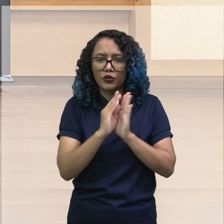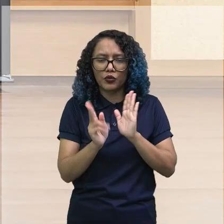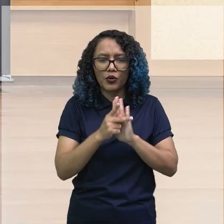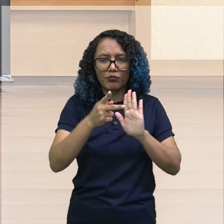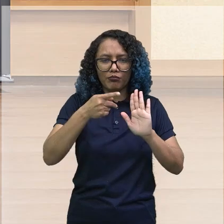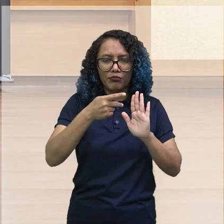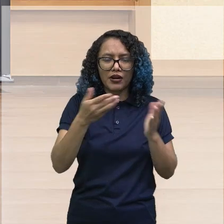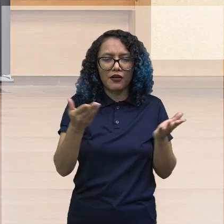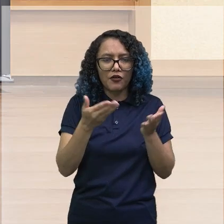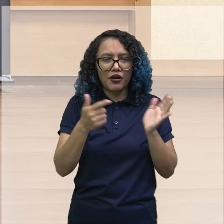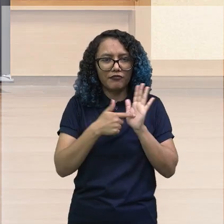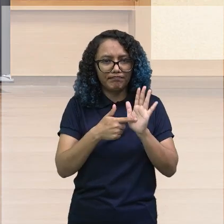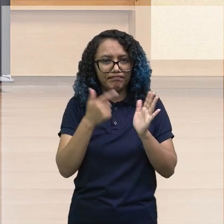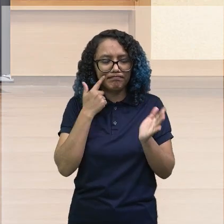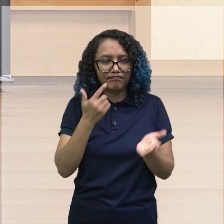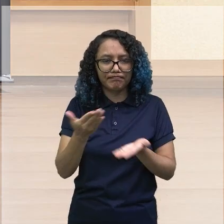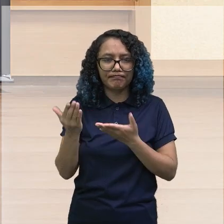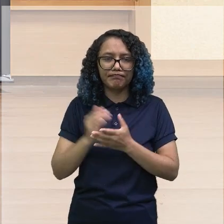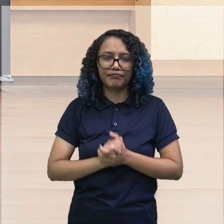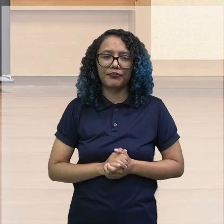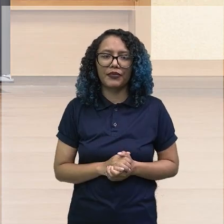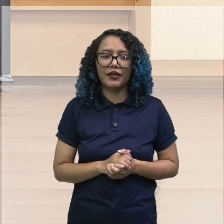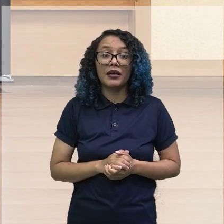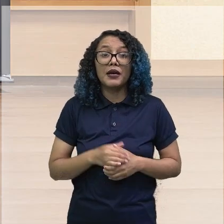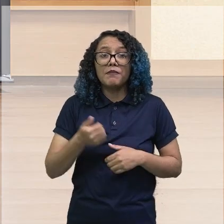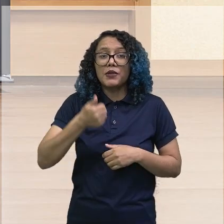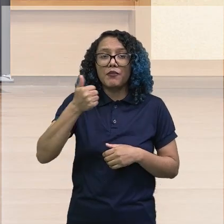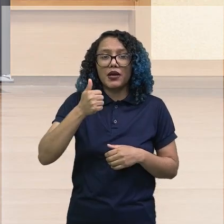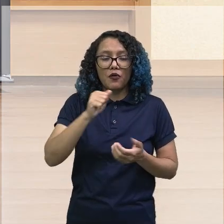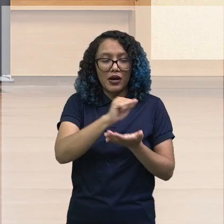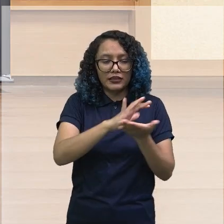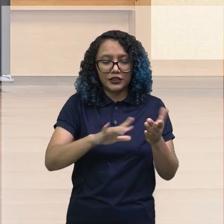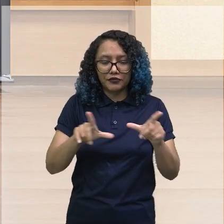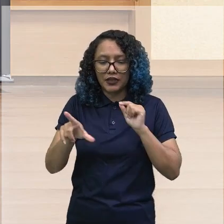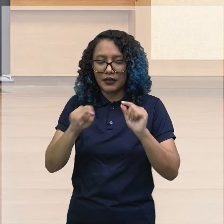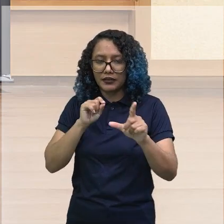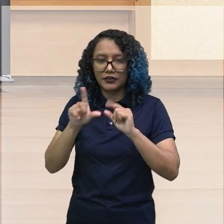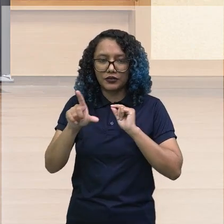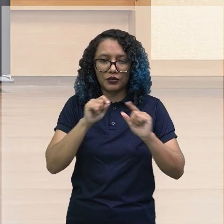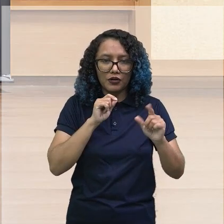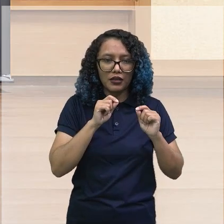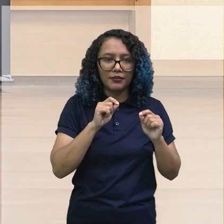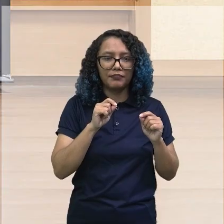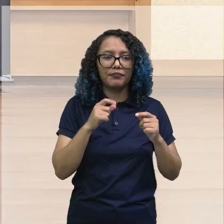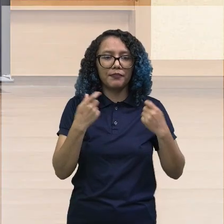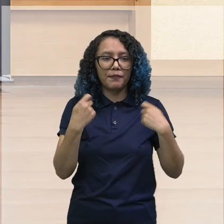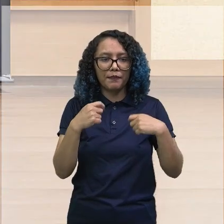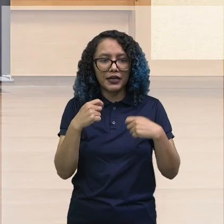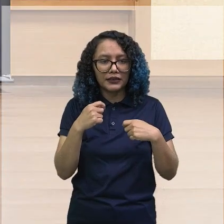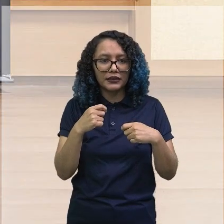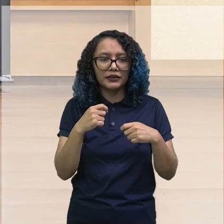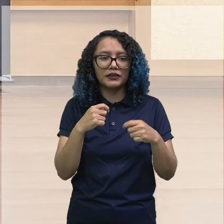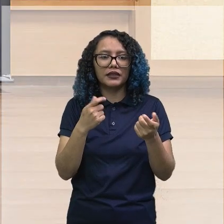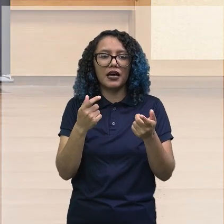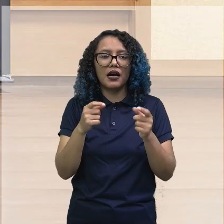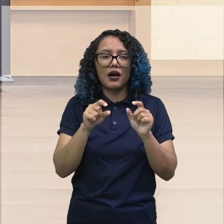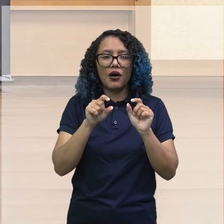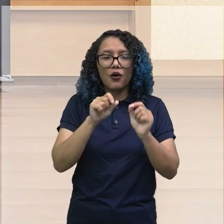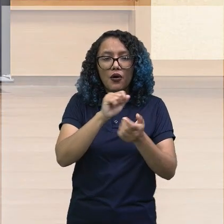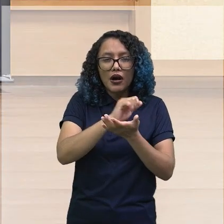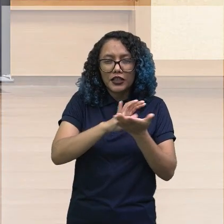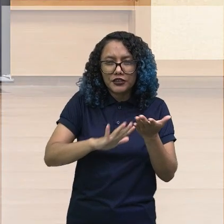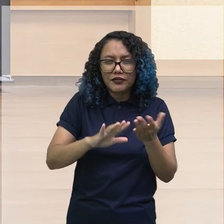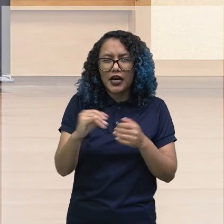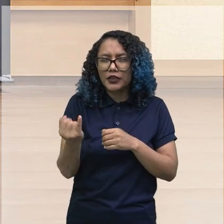fazer o nosso checklist aqui. Seleção de trabalhos. O aluno deve selecionar os trabalhos mais